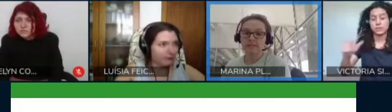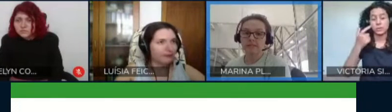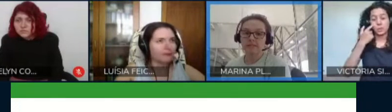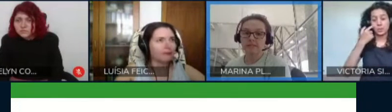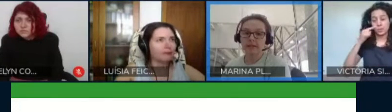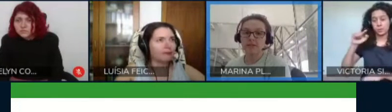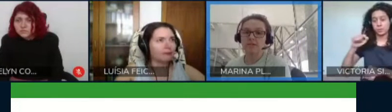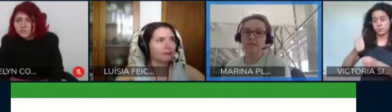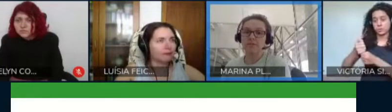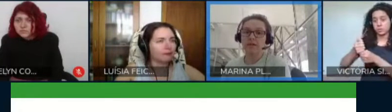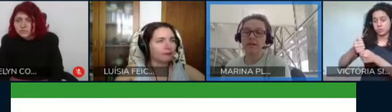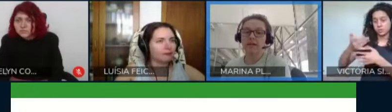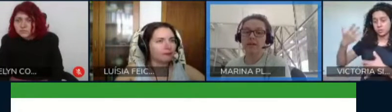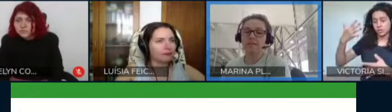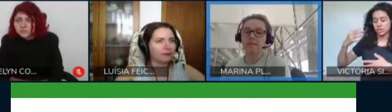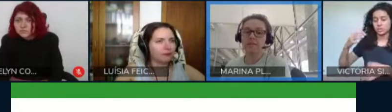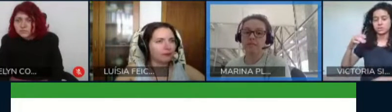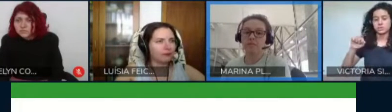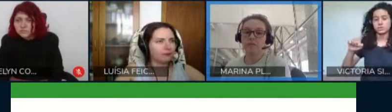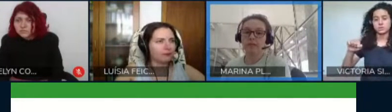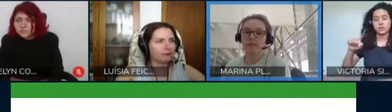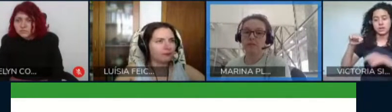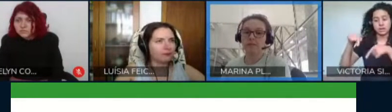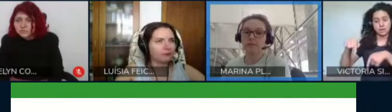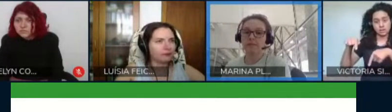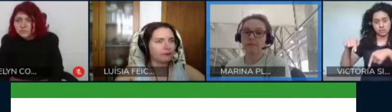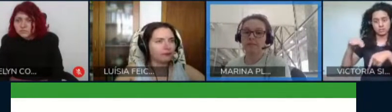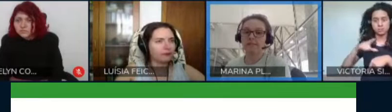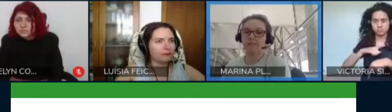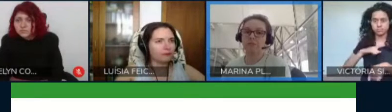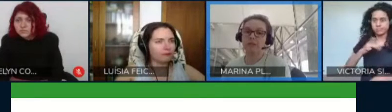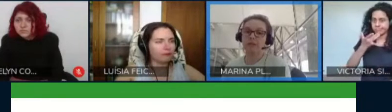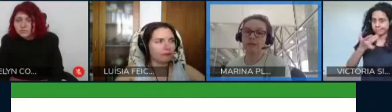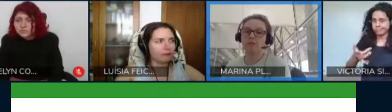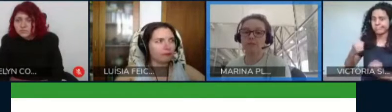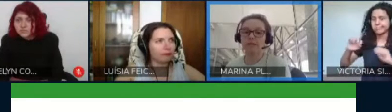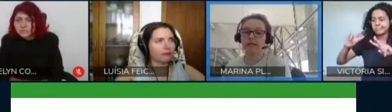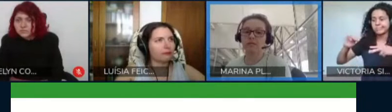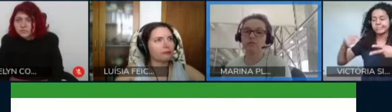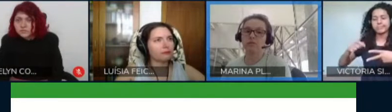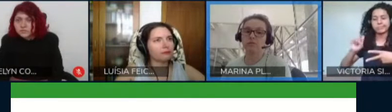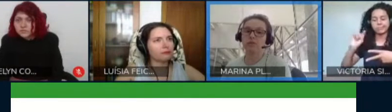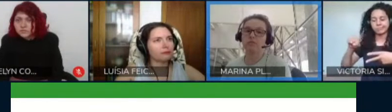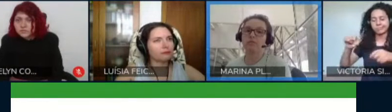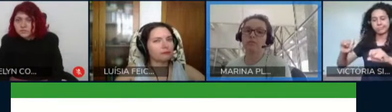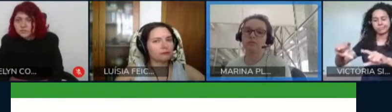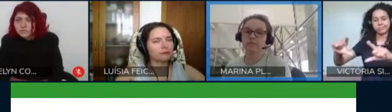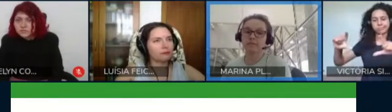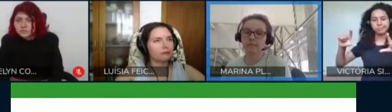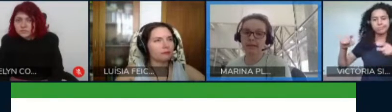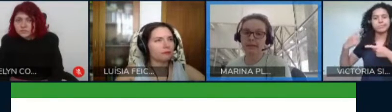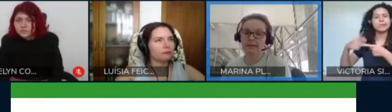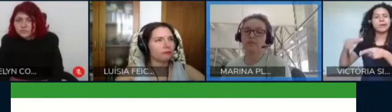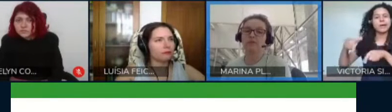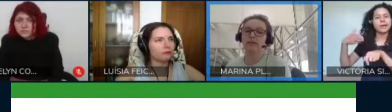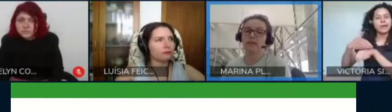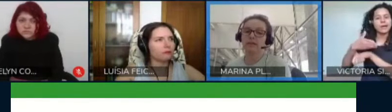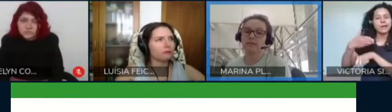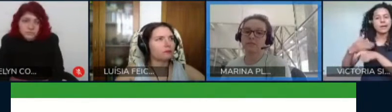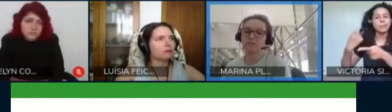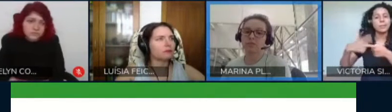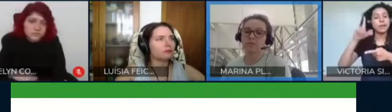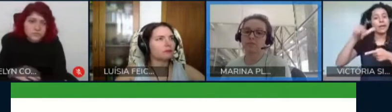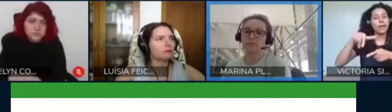nessa parte também é preciso preencher a presença, porque é considerado um módulo